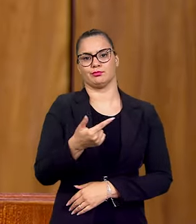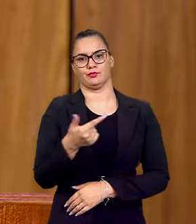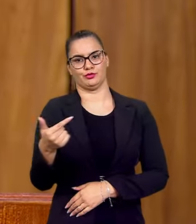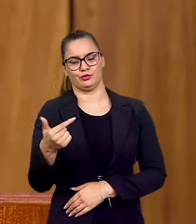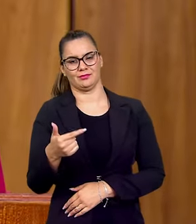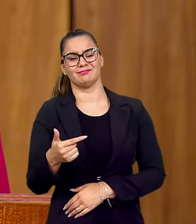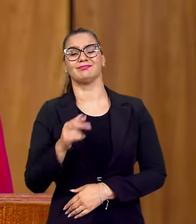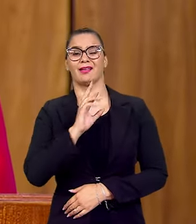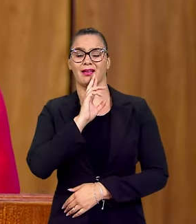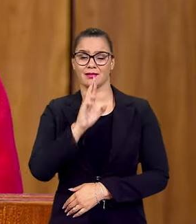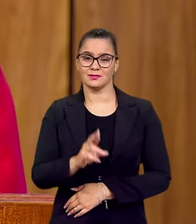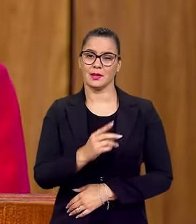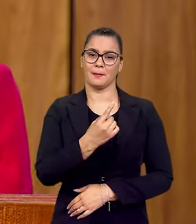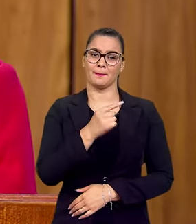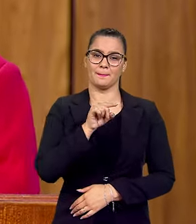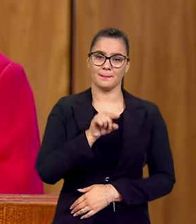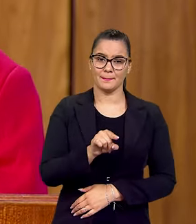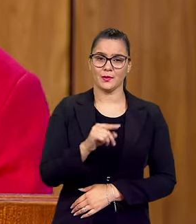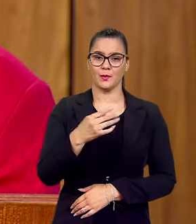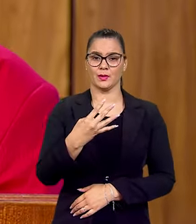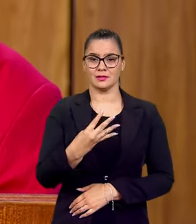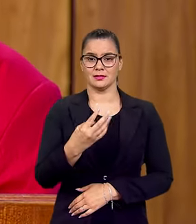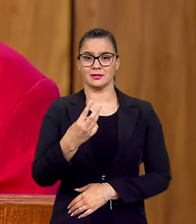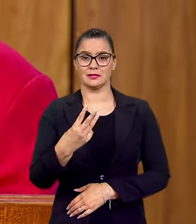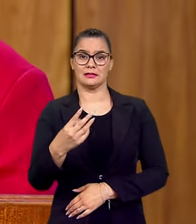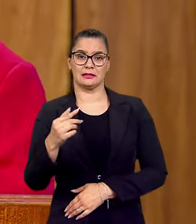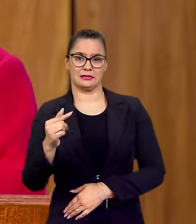em 2022, resultando em